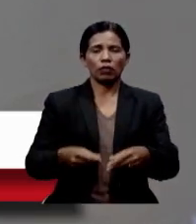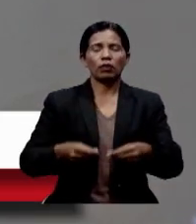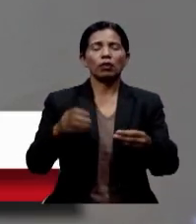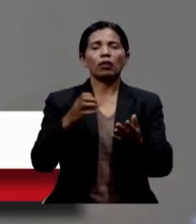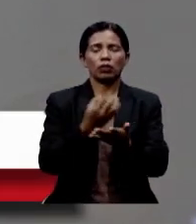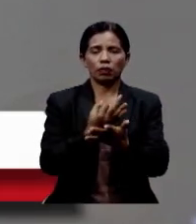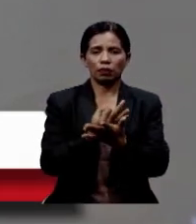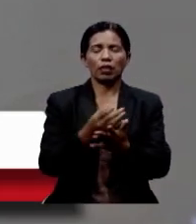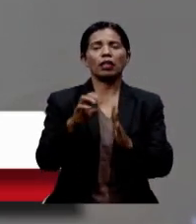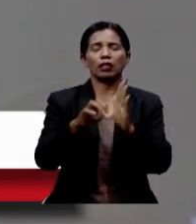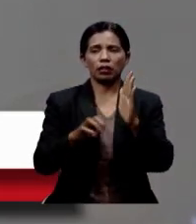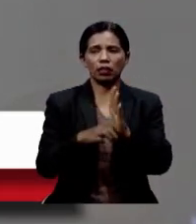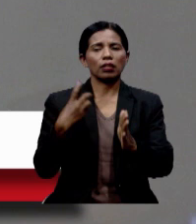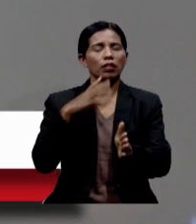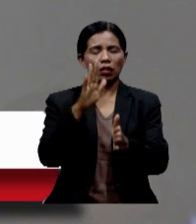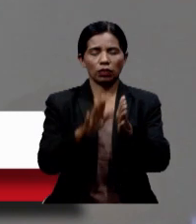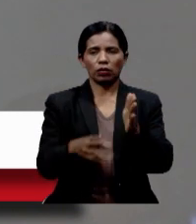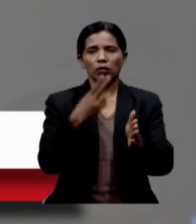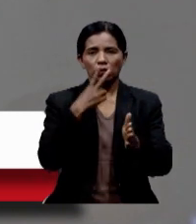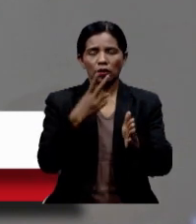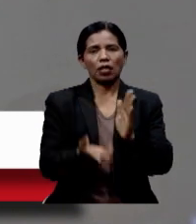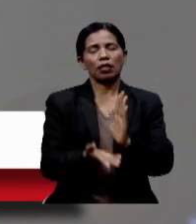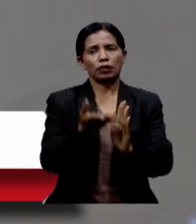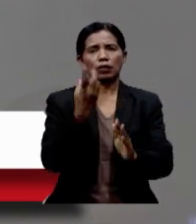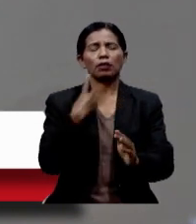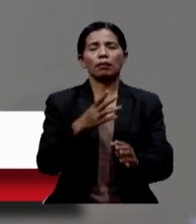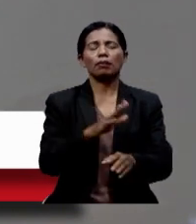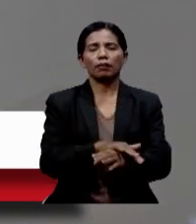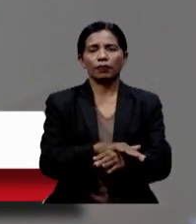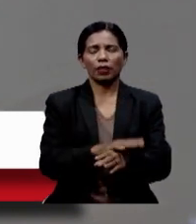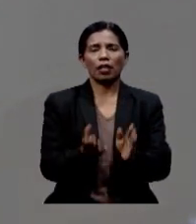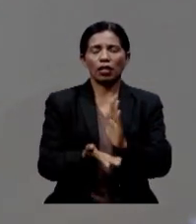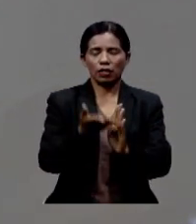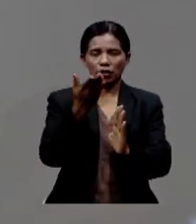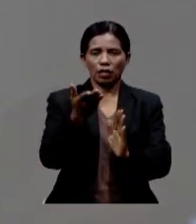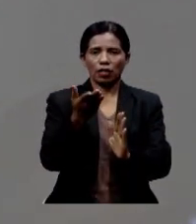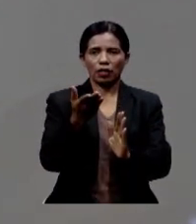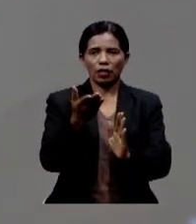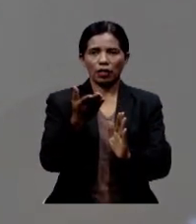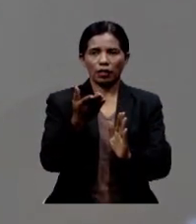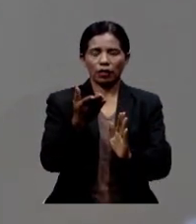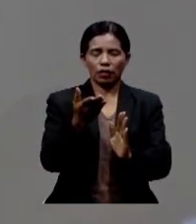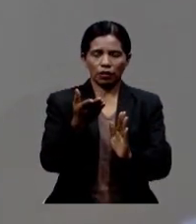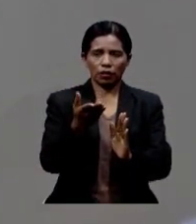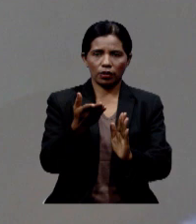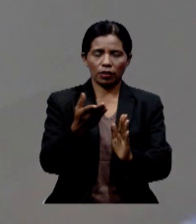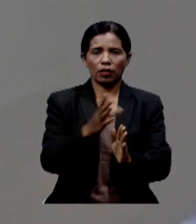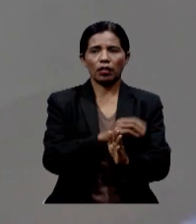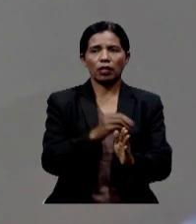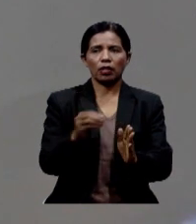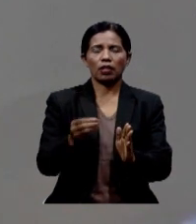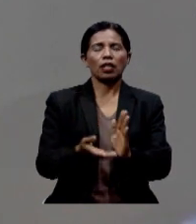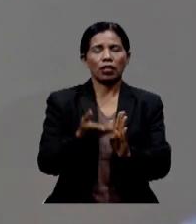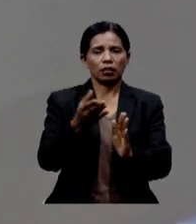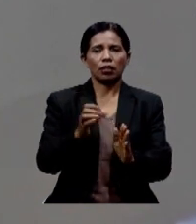que lá. Se a tua taça para tabaco, mas assaeta crescimento, ao a favor. Se a assaeta taça para tabaco, mas assaeta crescimento,